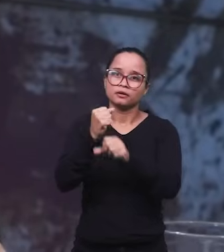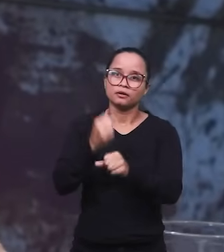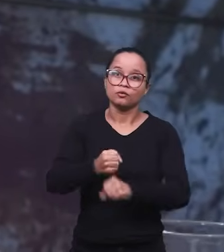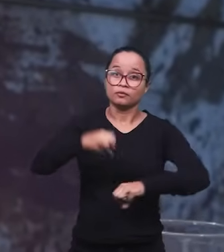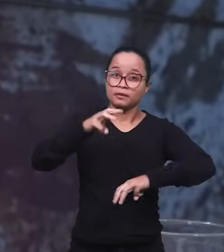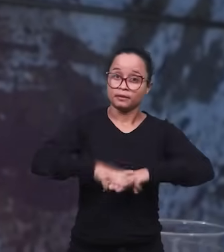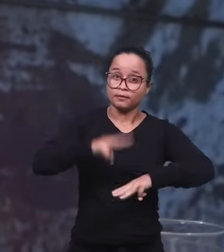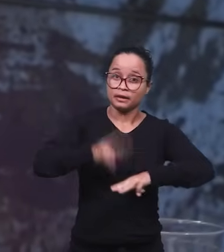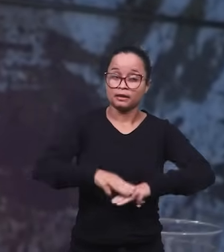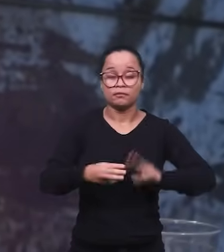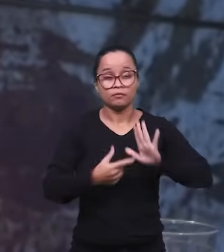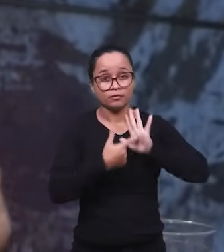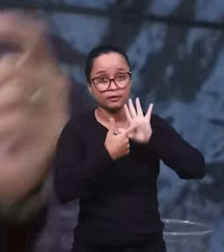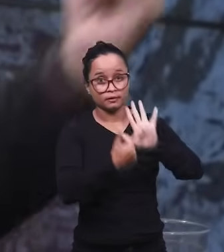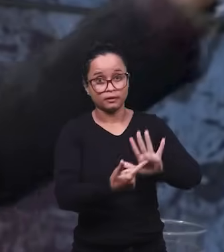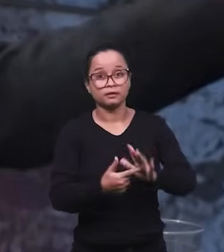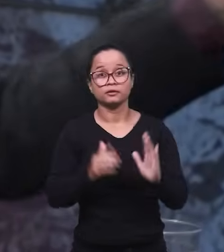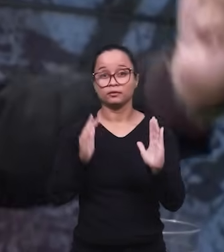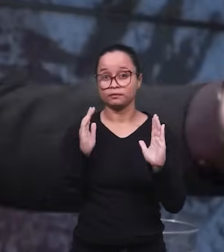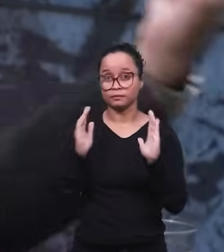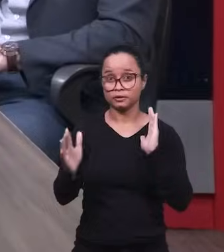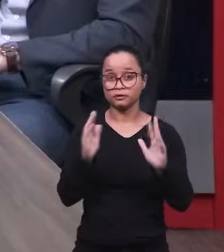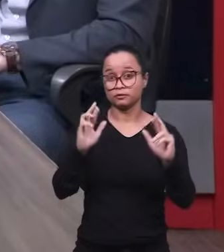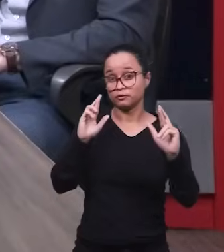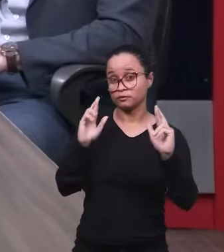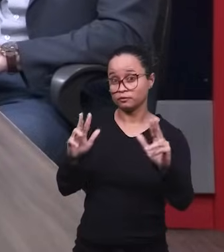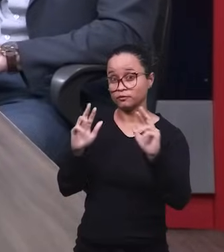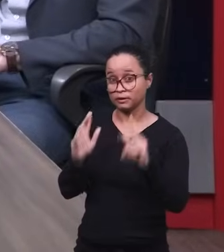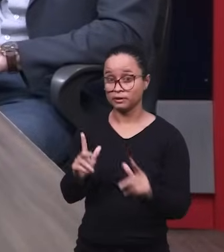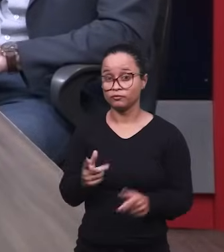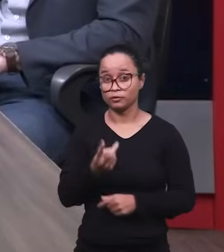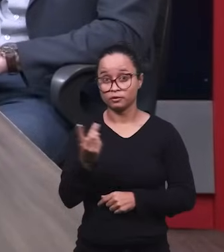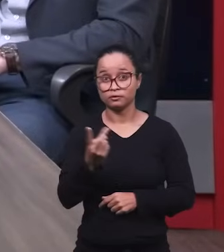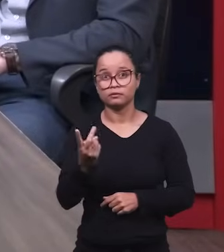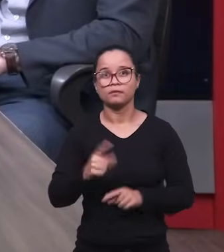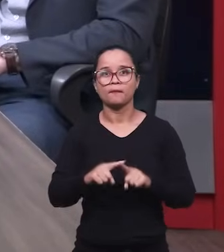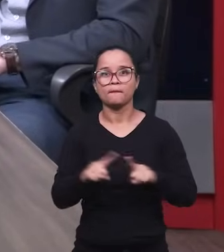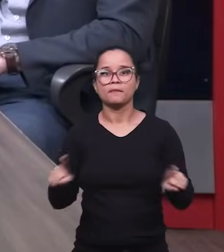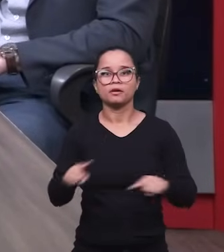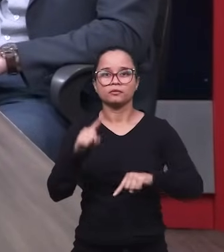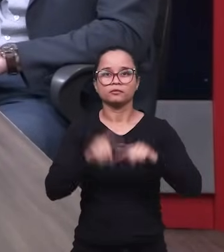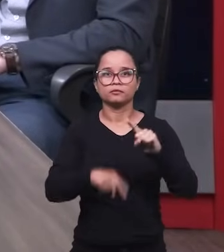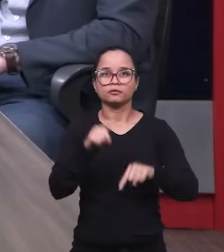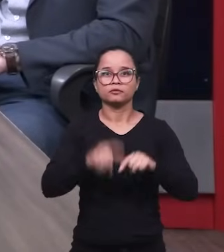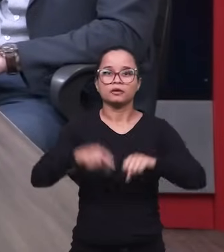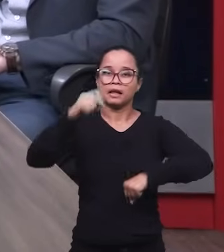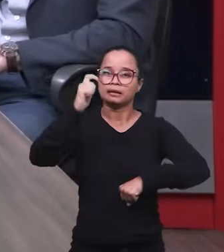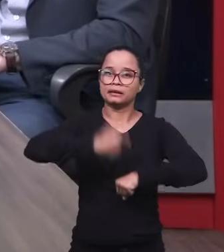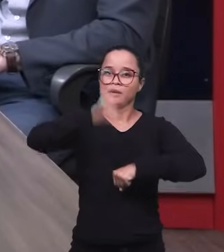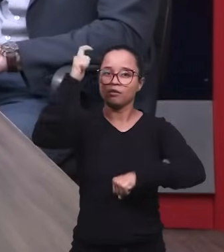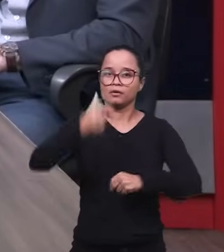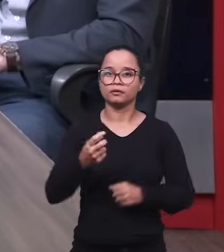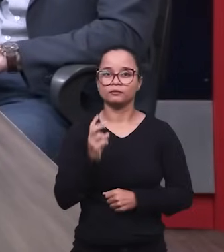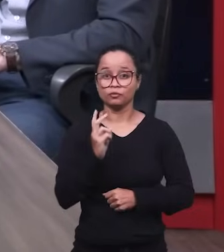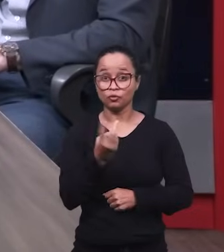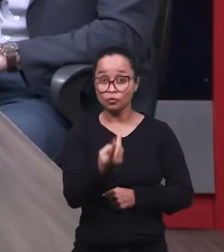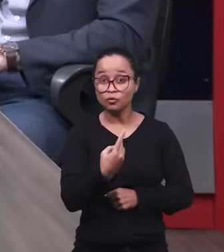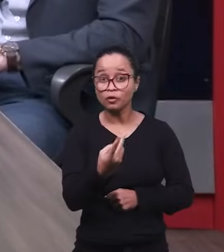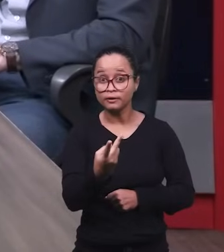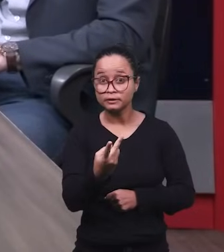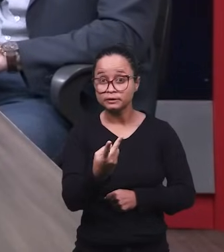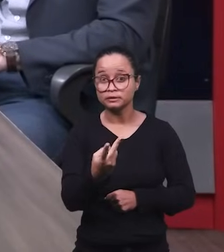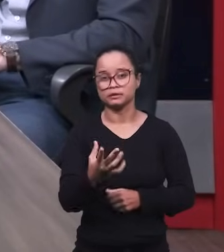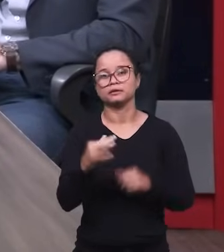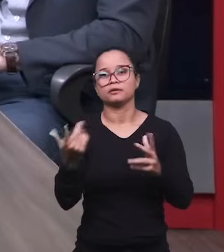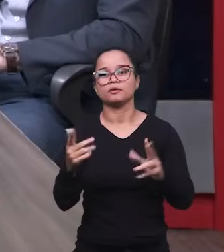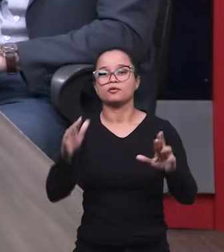cálculos matemáticos mostrarem que o tempo foi diferente para os dois, mas o objeto cai na mesma hora para os dois. Então isso